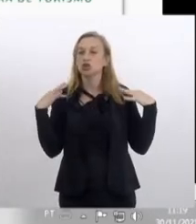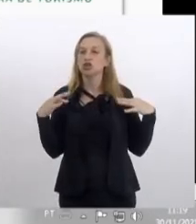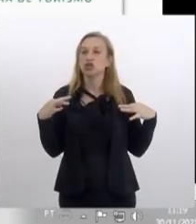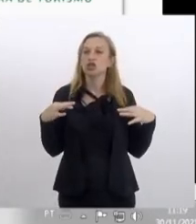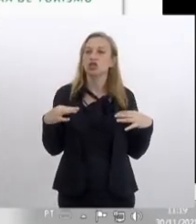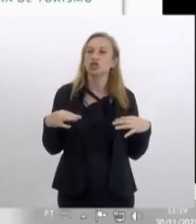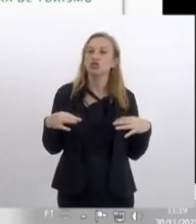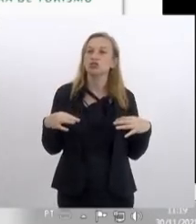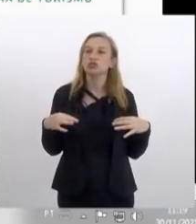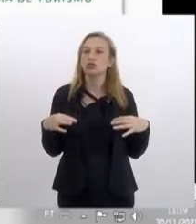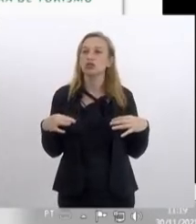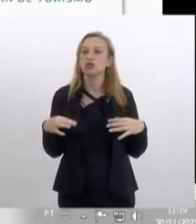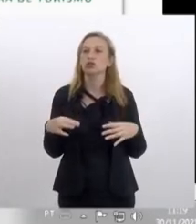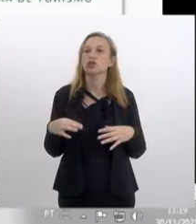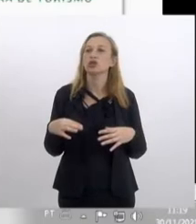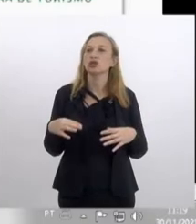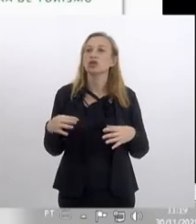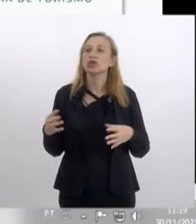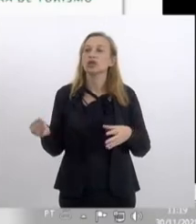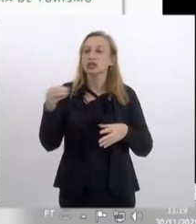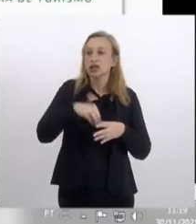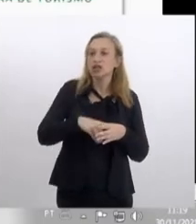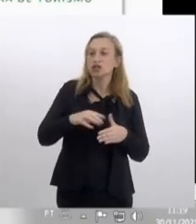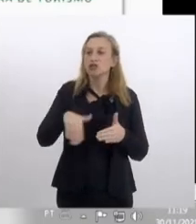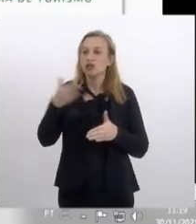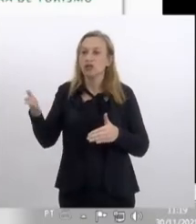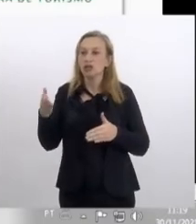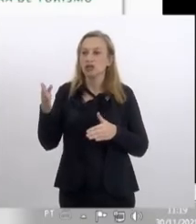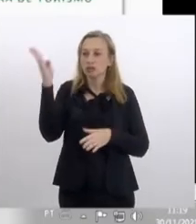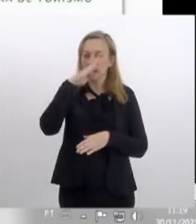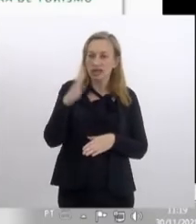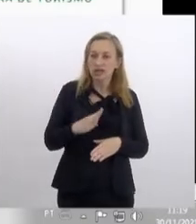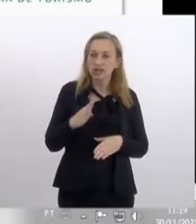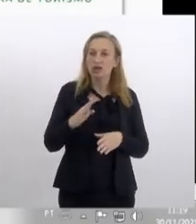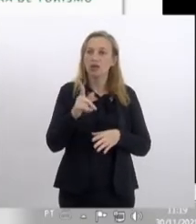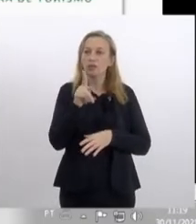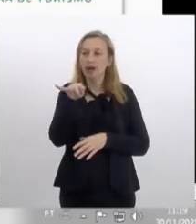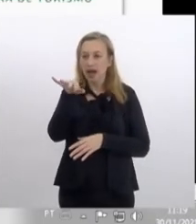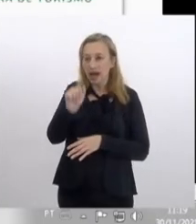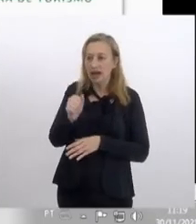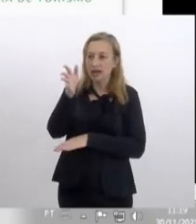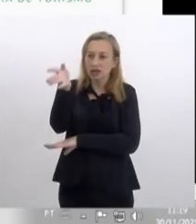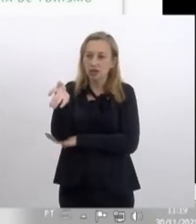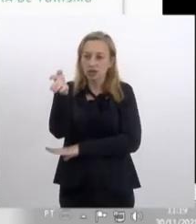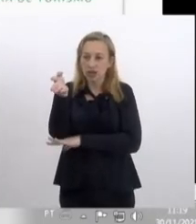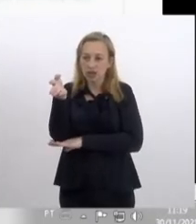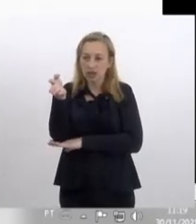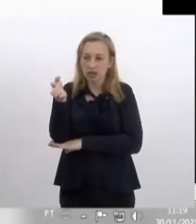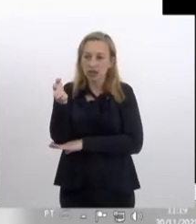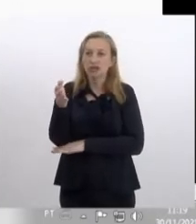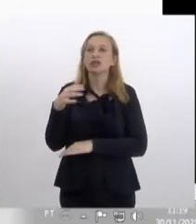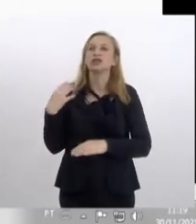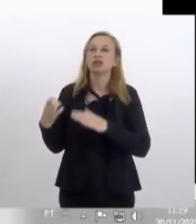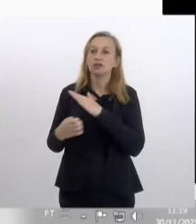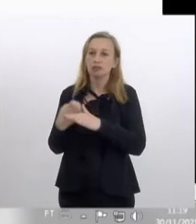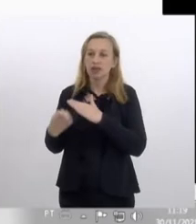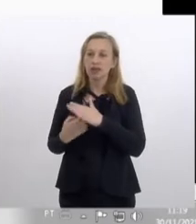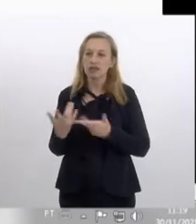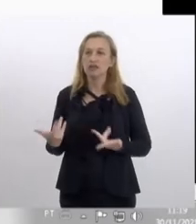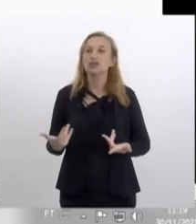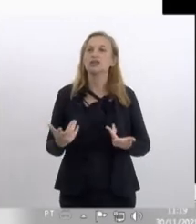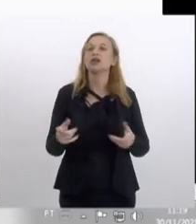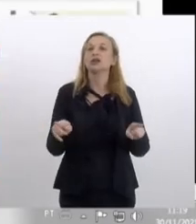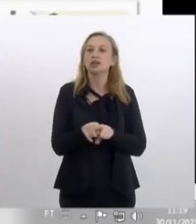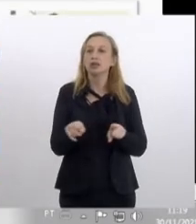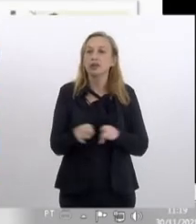internacional vão estar disponíveis, né, placas em hotéis, em agências de turismo. Também